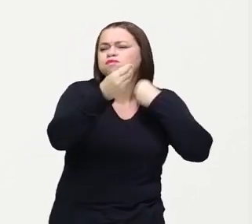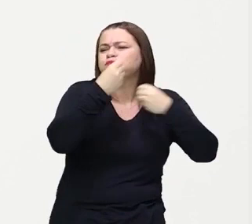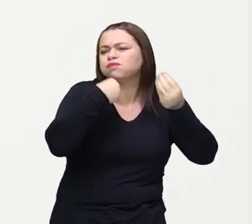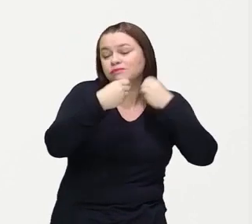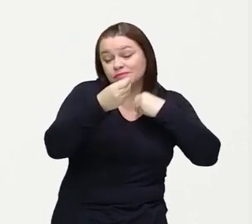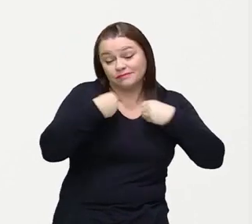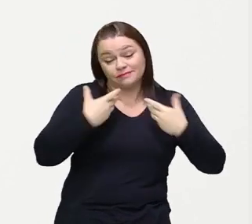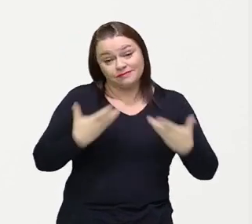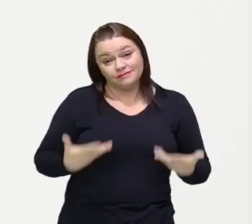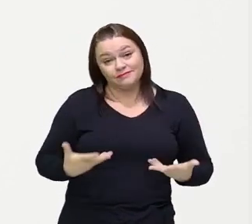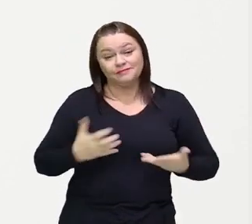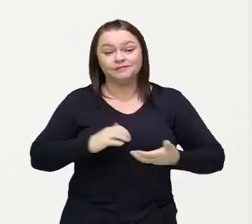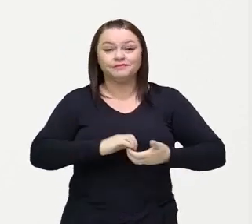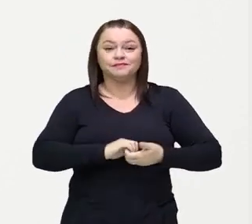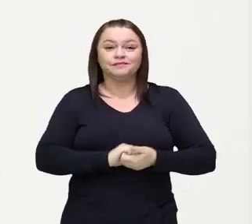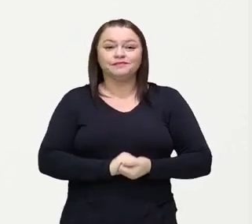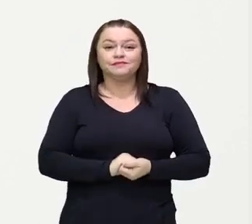guardado.